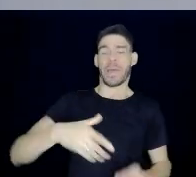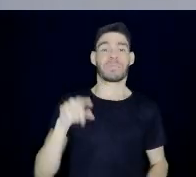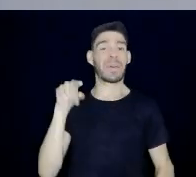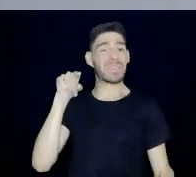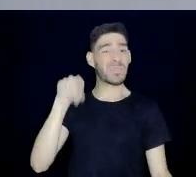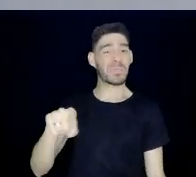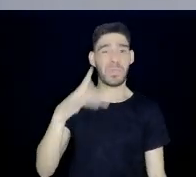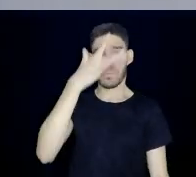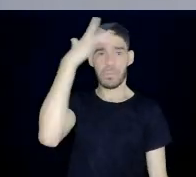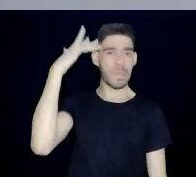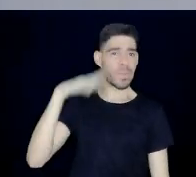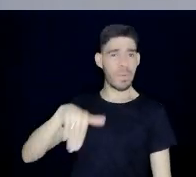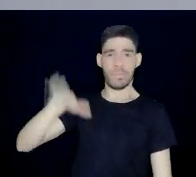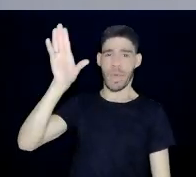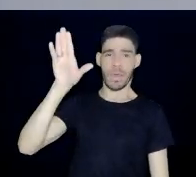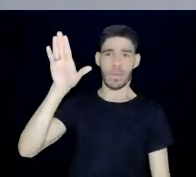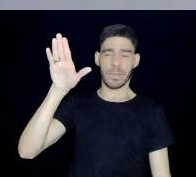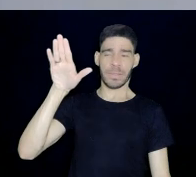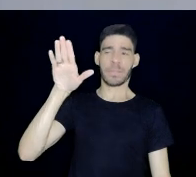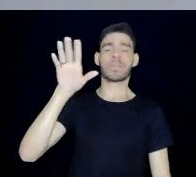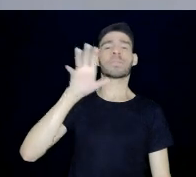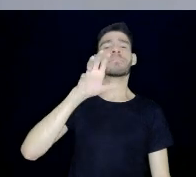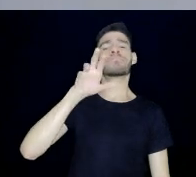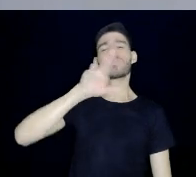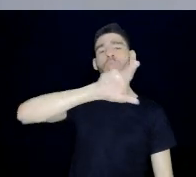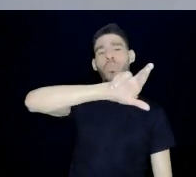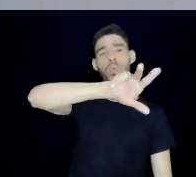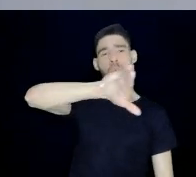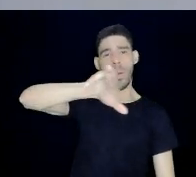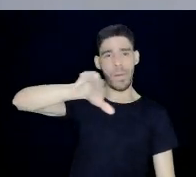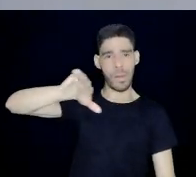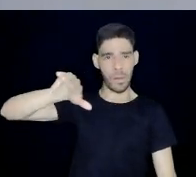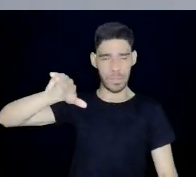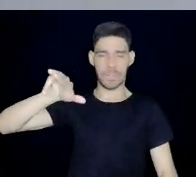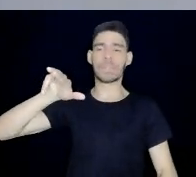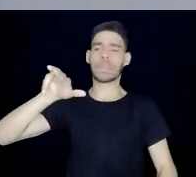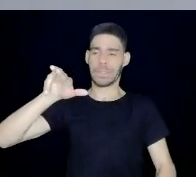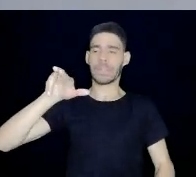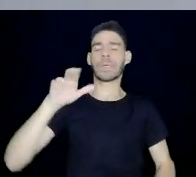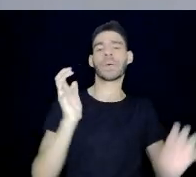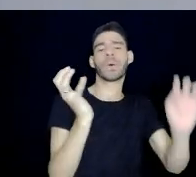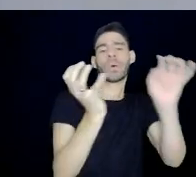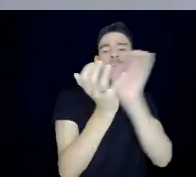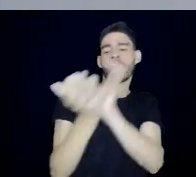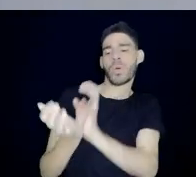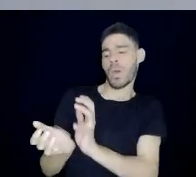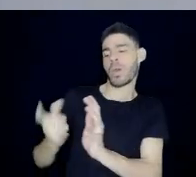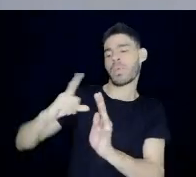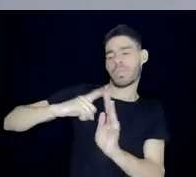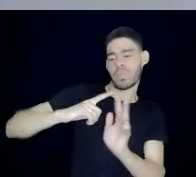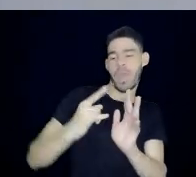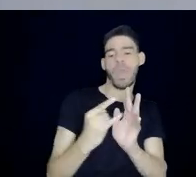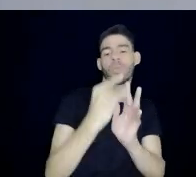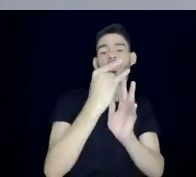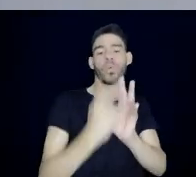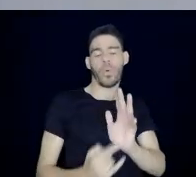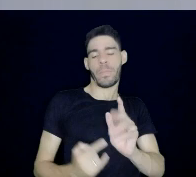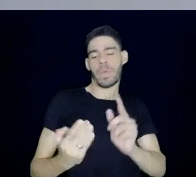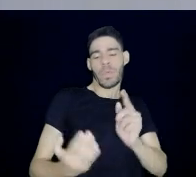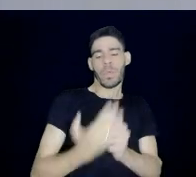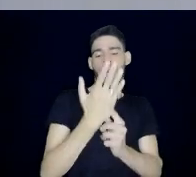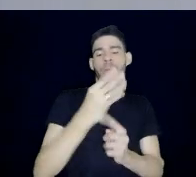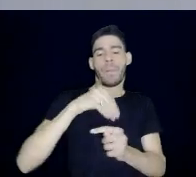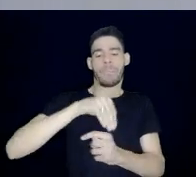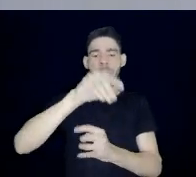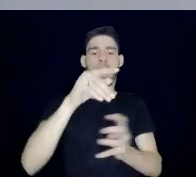de 1.000 pessoas, dos mais variados segmentos, e isso gerou o lançamento de um termo de compromisso que